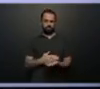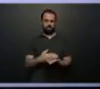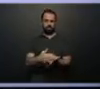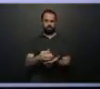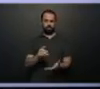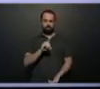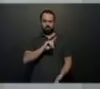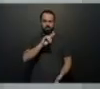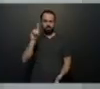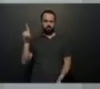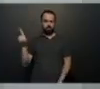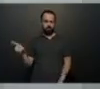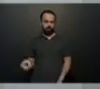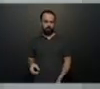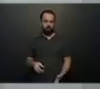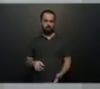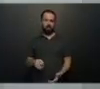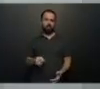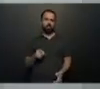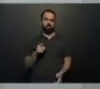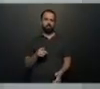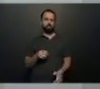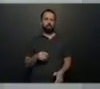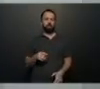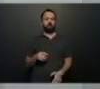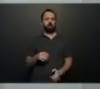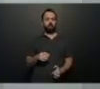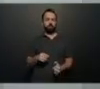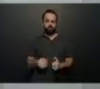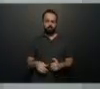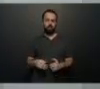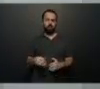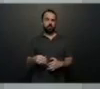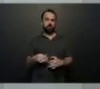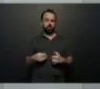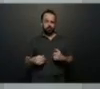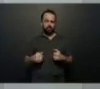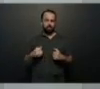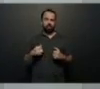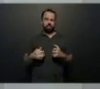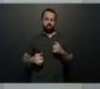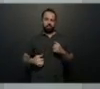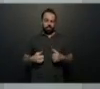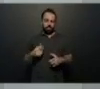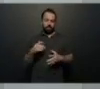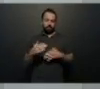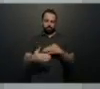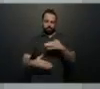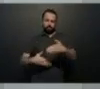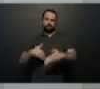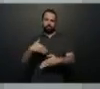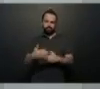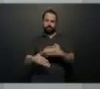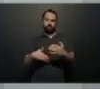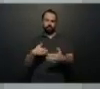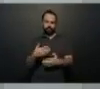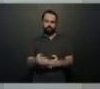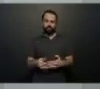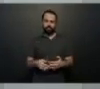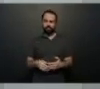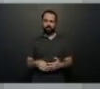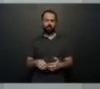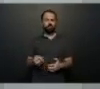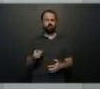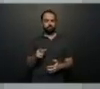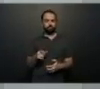dia. Você tem uma manhã cheia com aulas de física, matemática, geografia e, além disso, está na semana